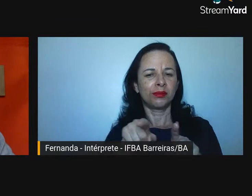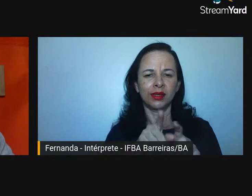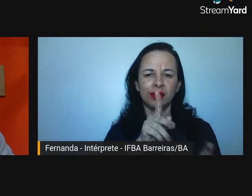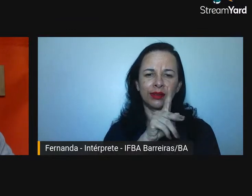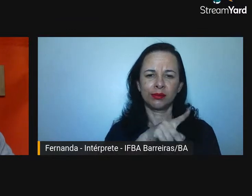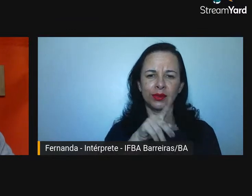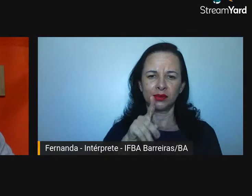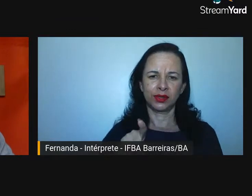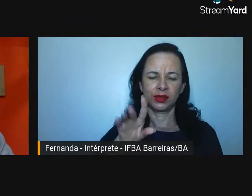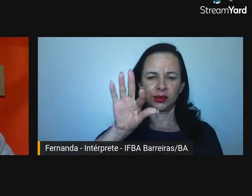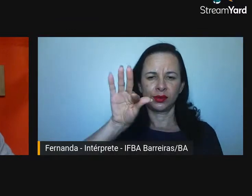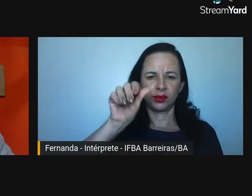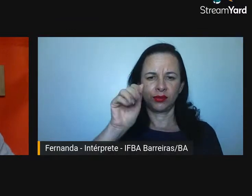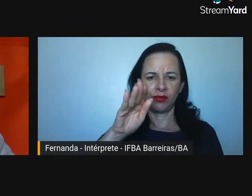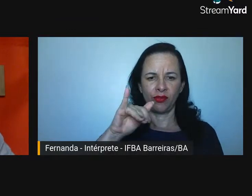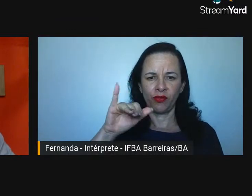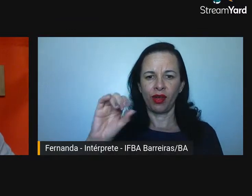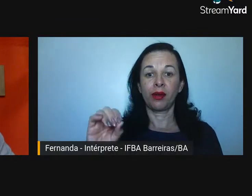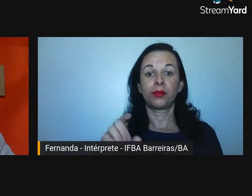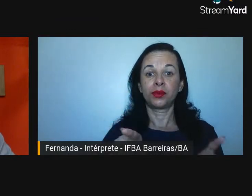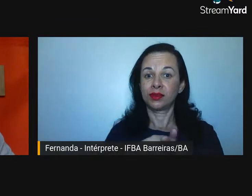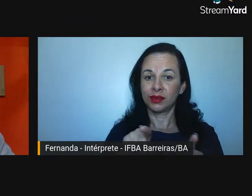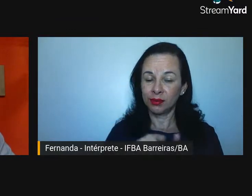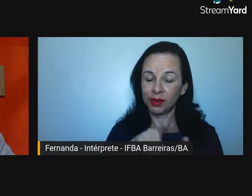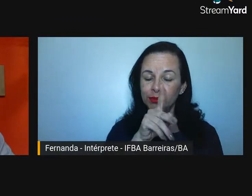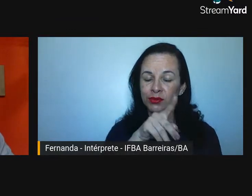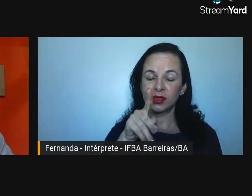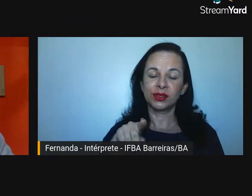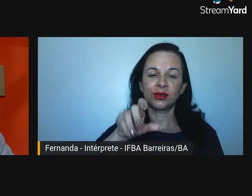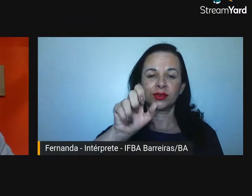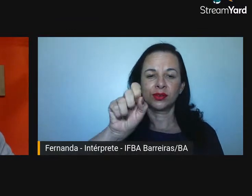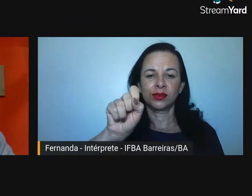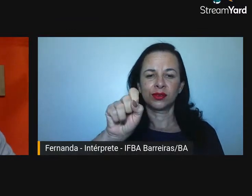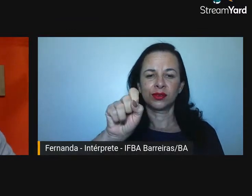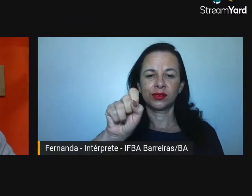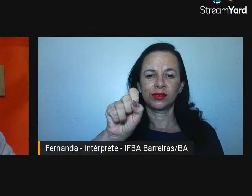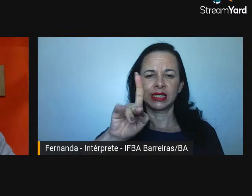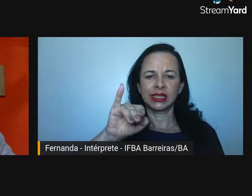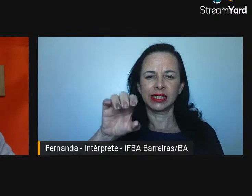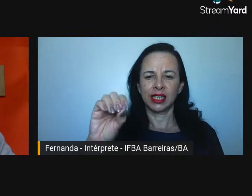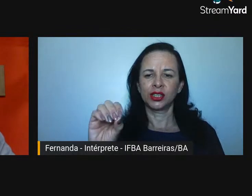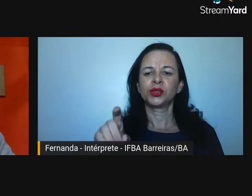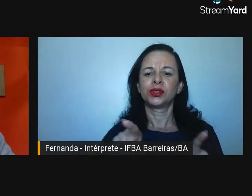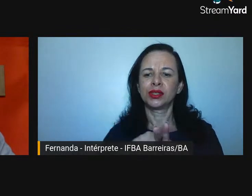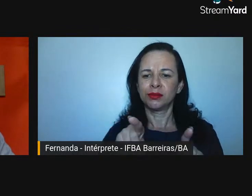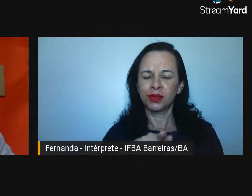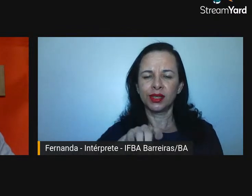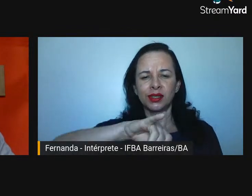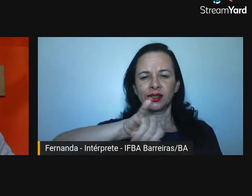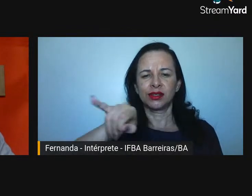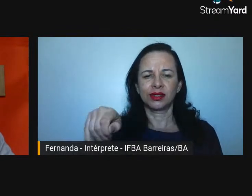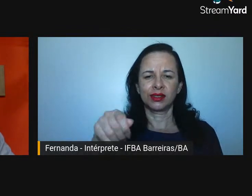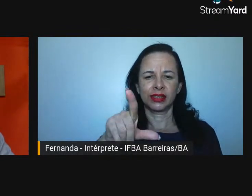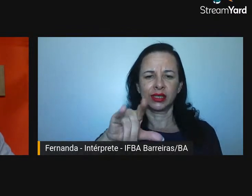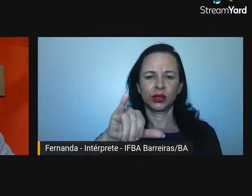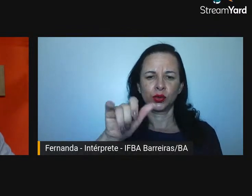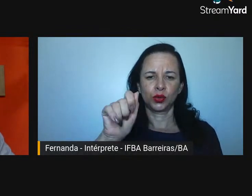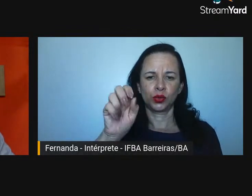a professor Sérgio com bem a professora Juliana a